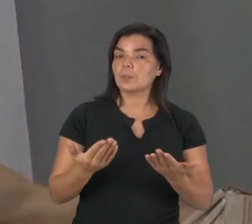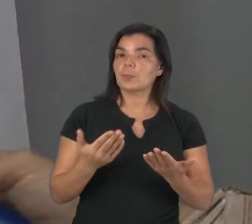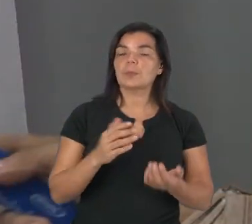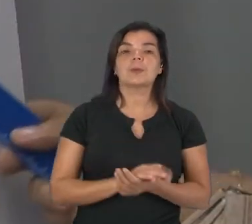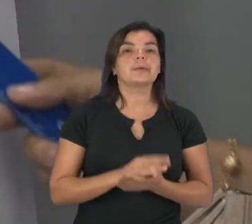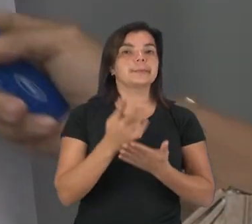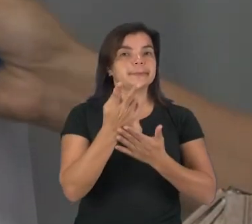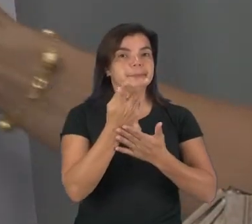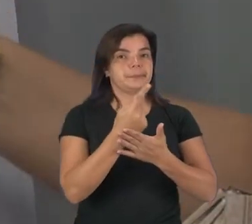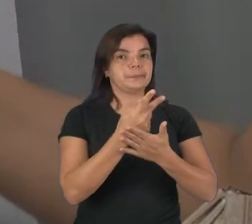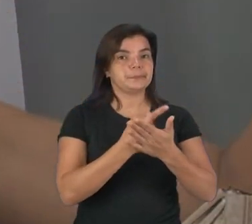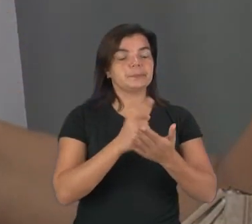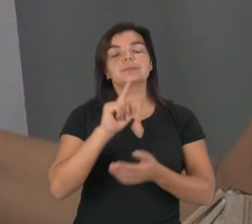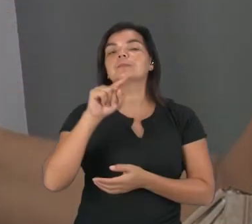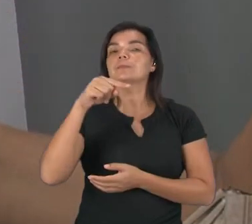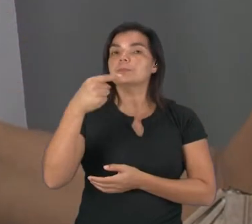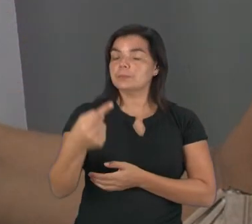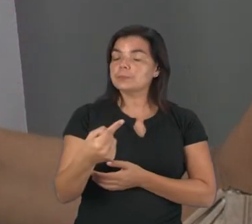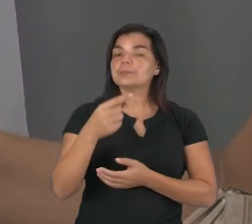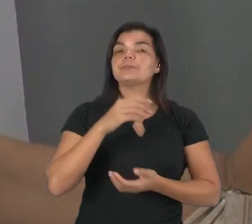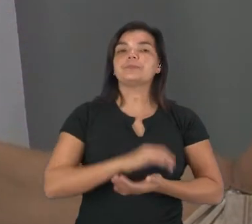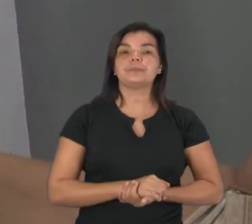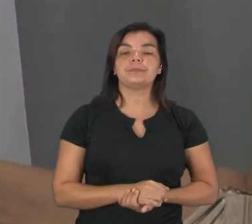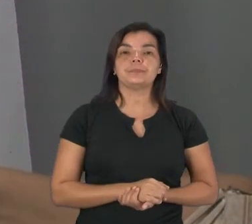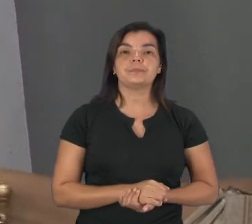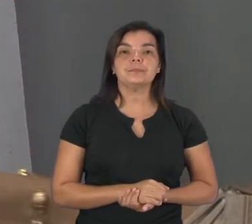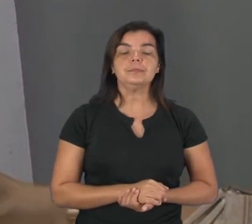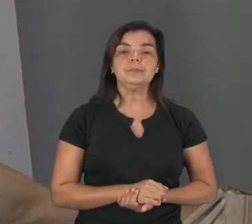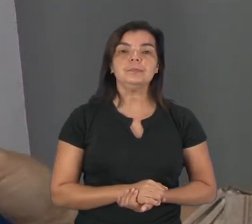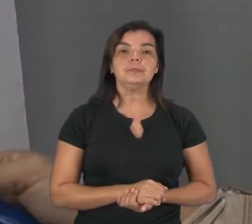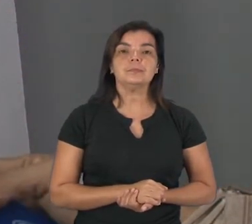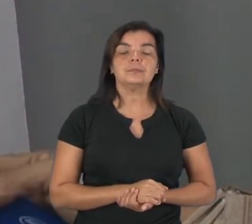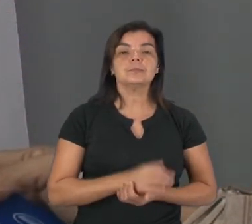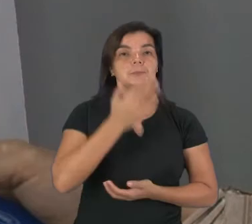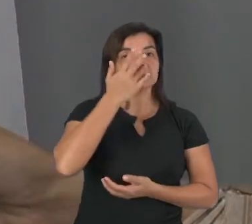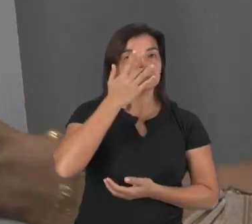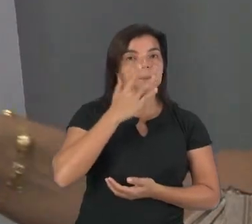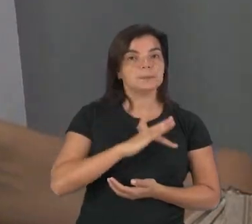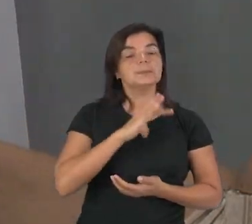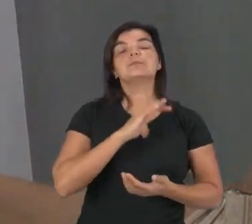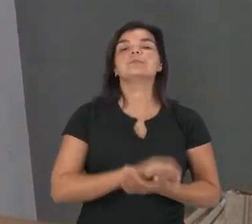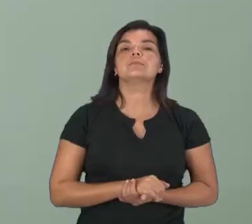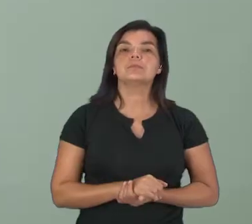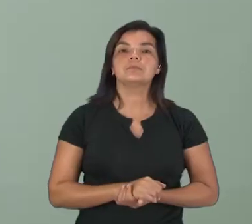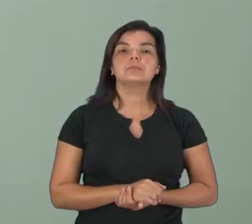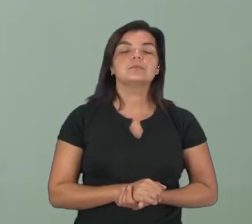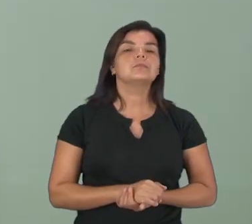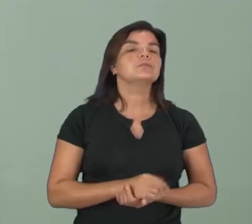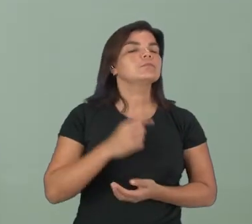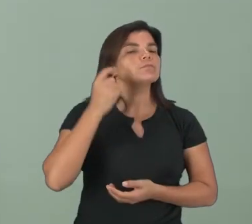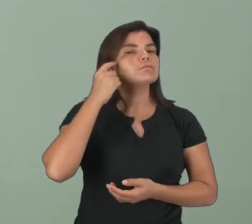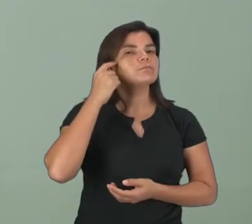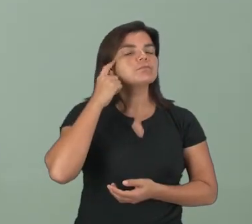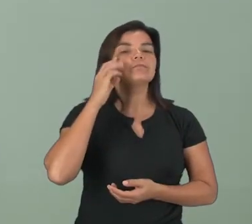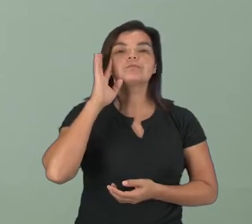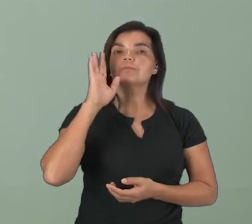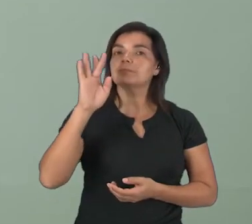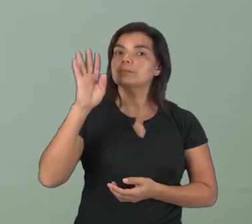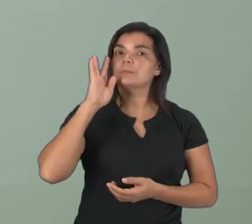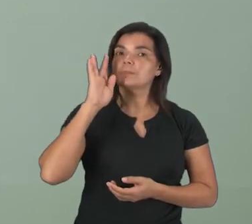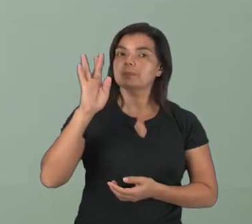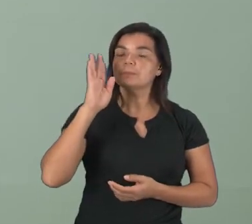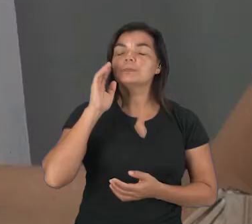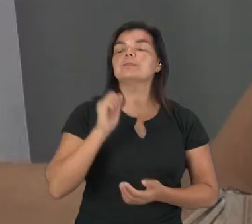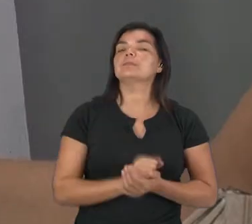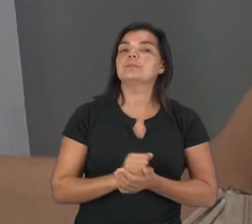outro desenho, este outro mapa, foi desenhado pelas crianças imaginando o percurso,